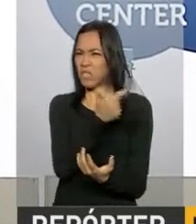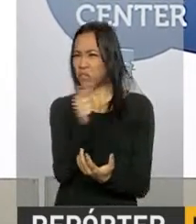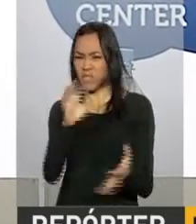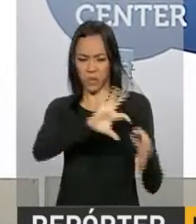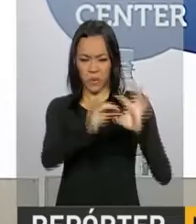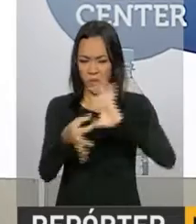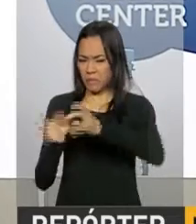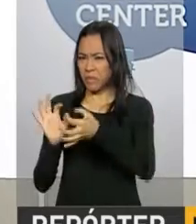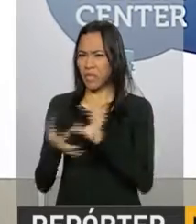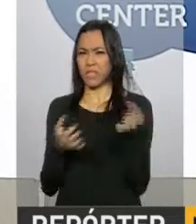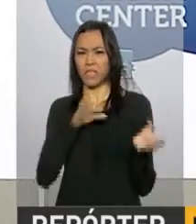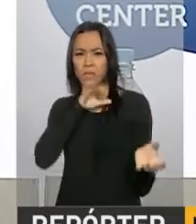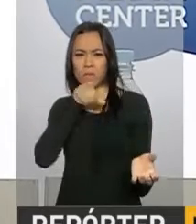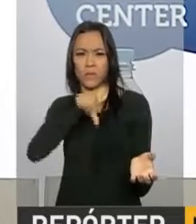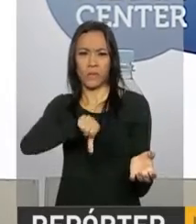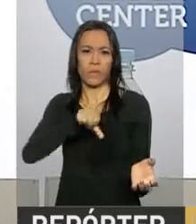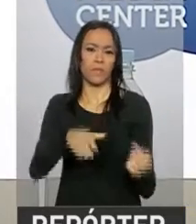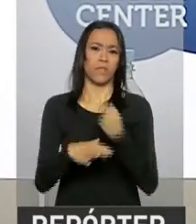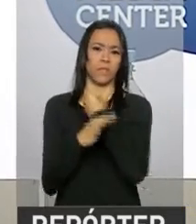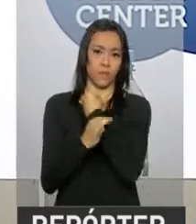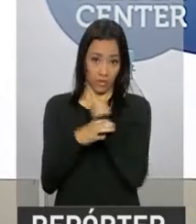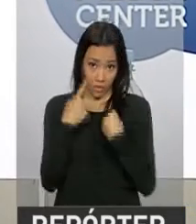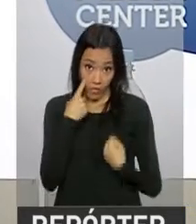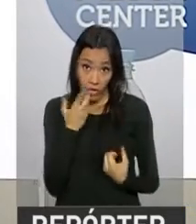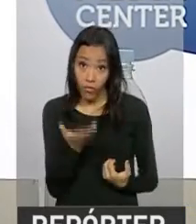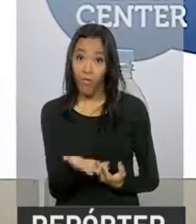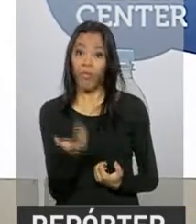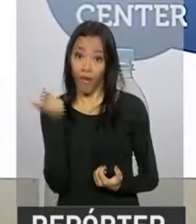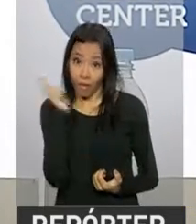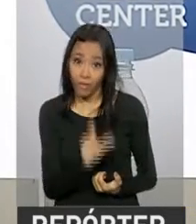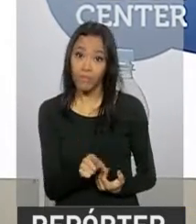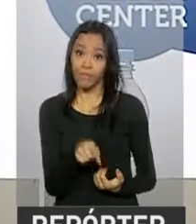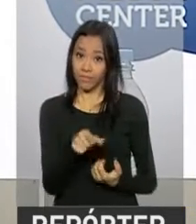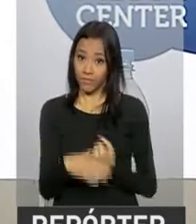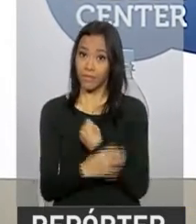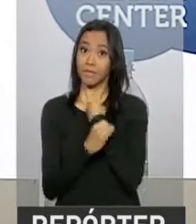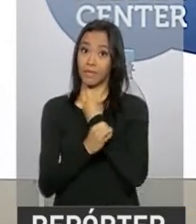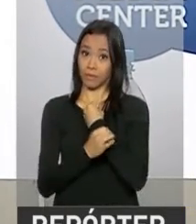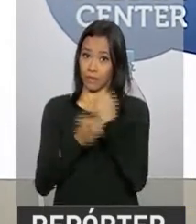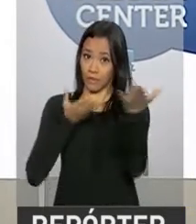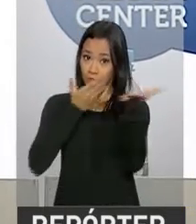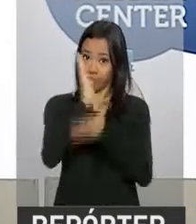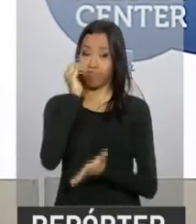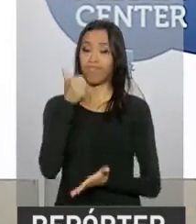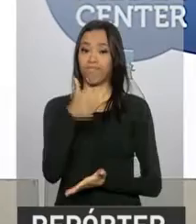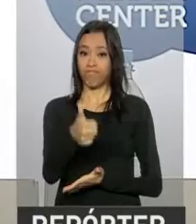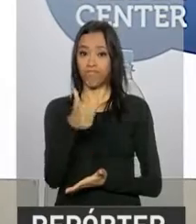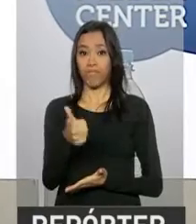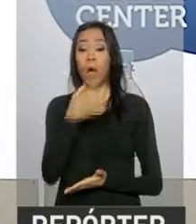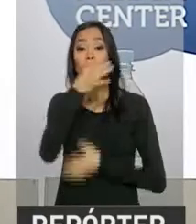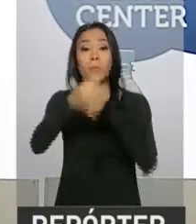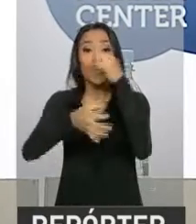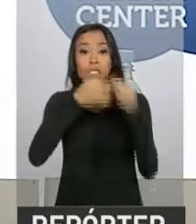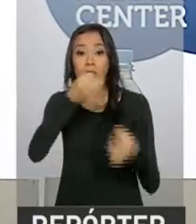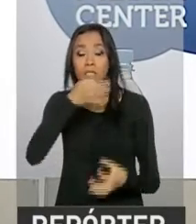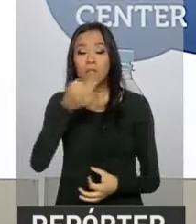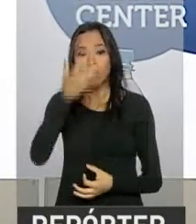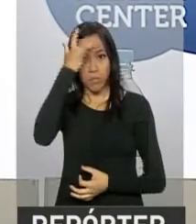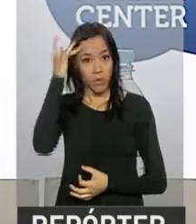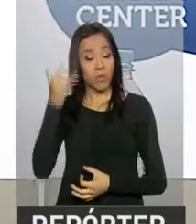questão da segurança vocês viram aqui a aprovação do nível de segurança pelo turista estrangeiro